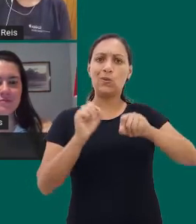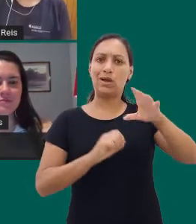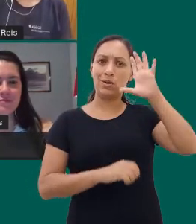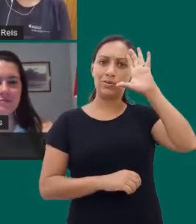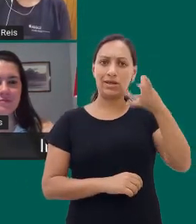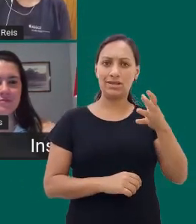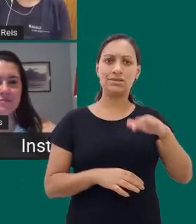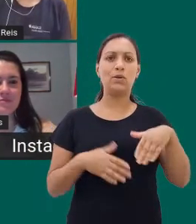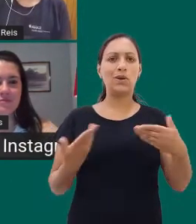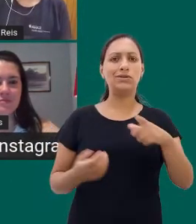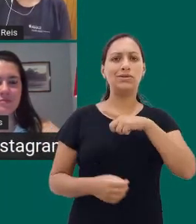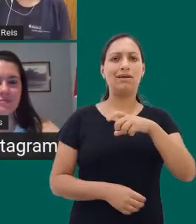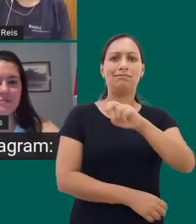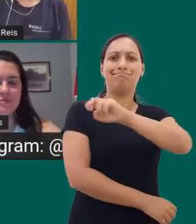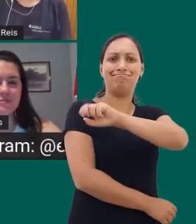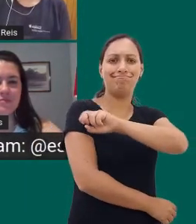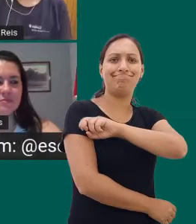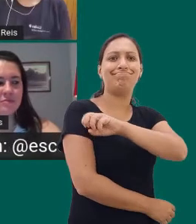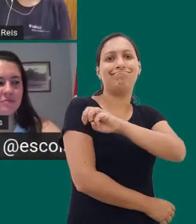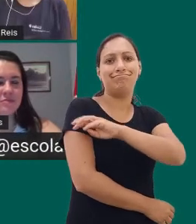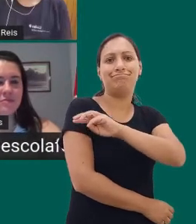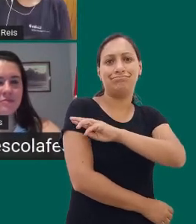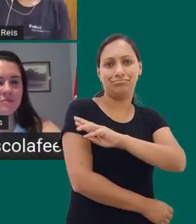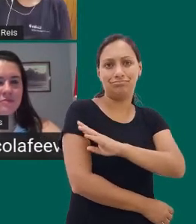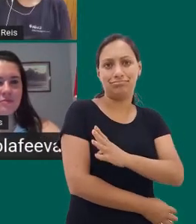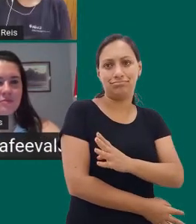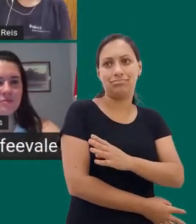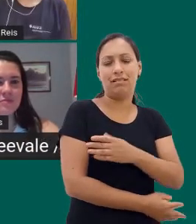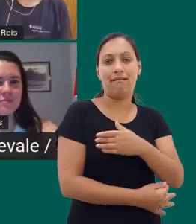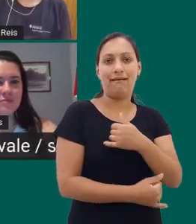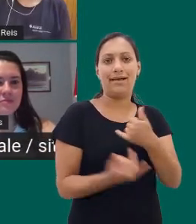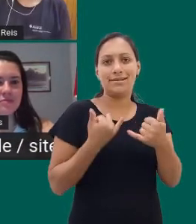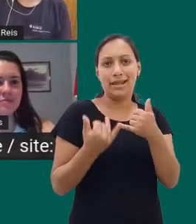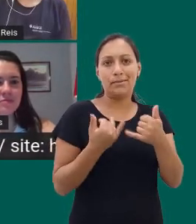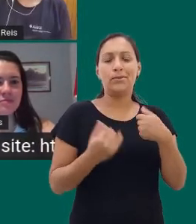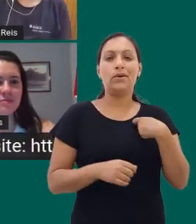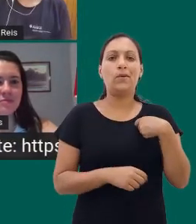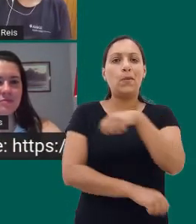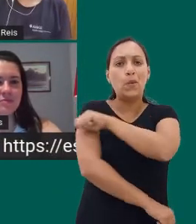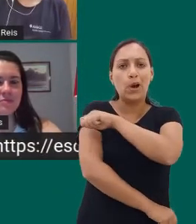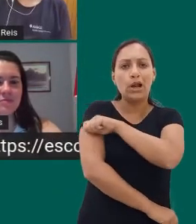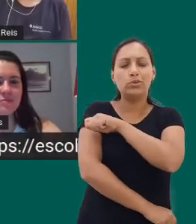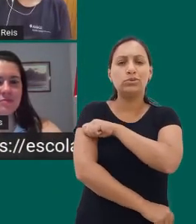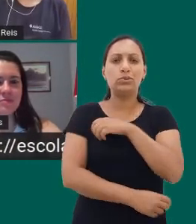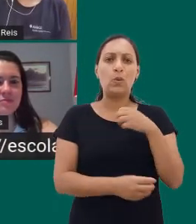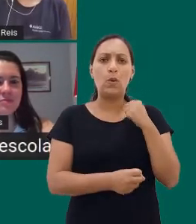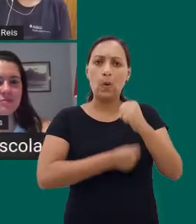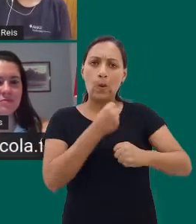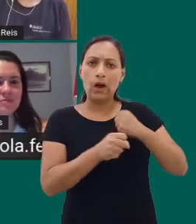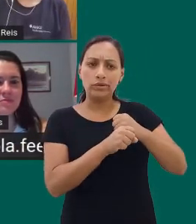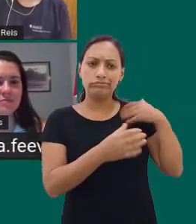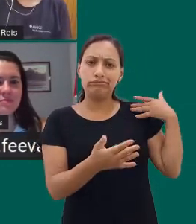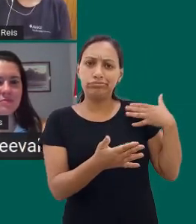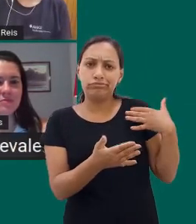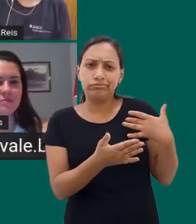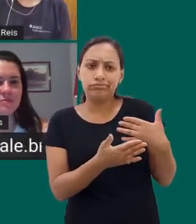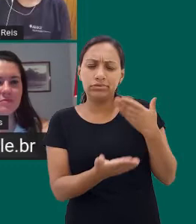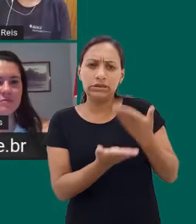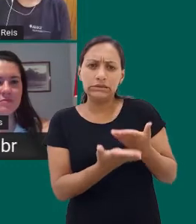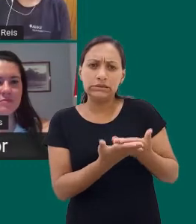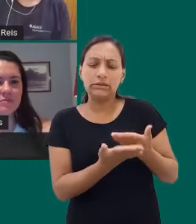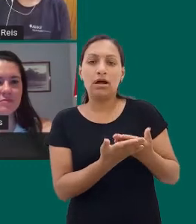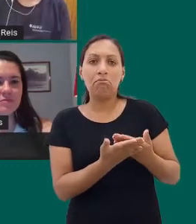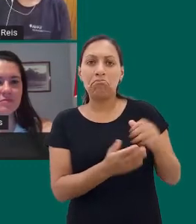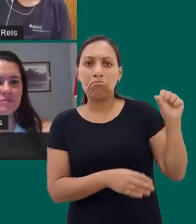né, quando tem a série. Quer dizer que o estudante, ele passa o ano, chega no fim, então ele vai ter uma reprovação, ou enfim,